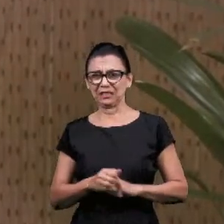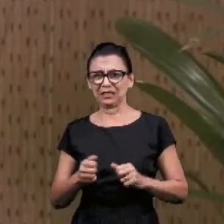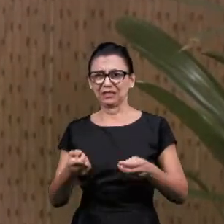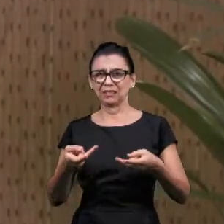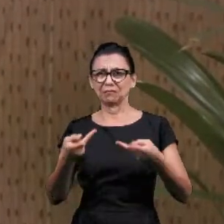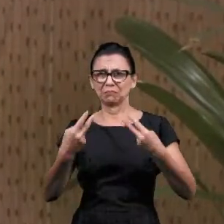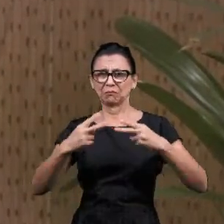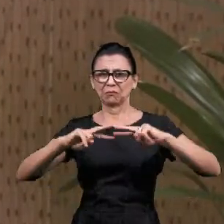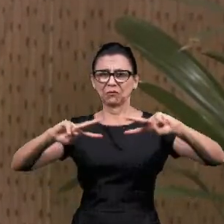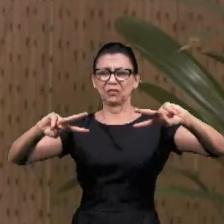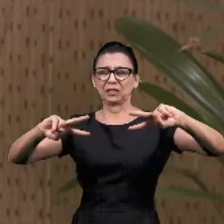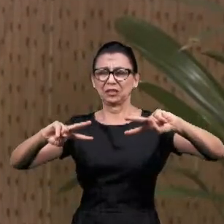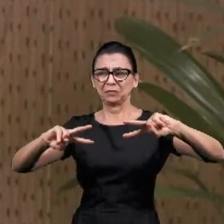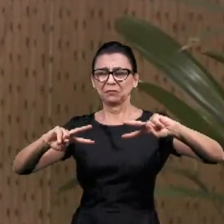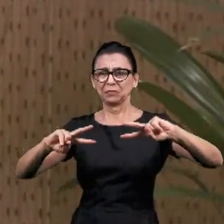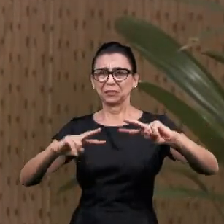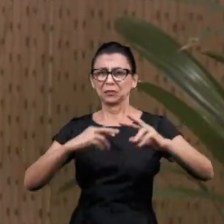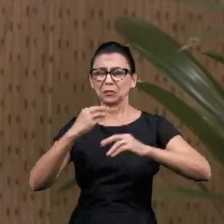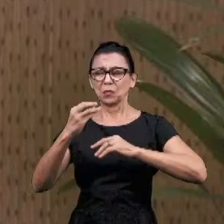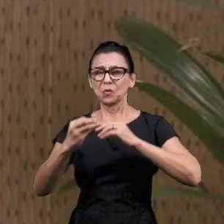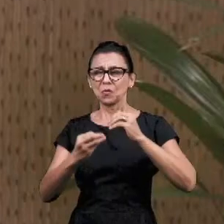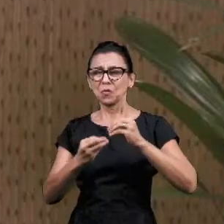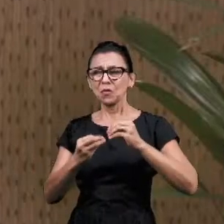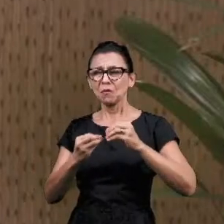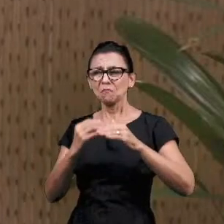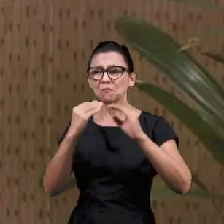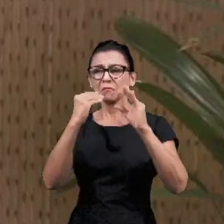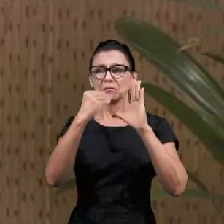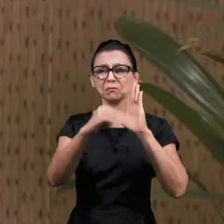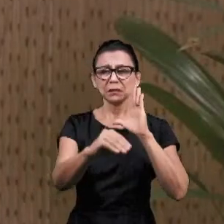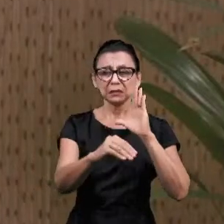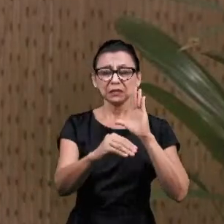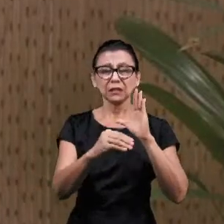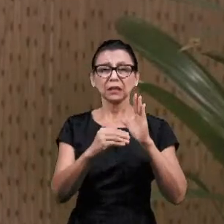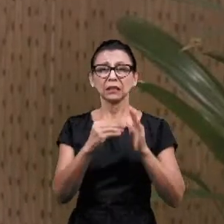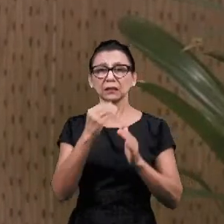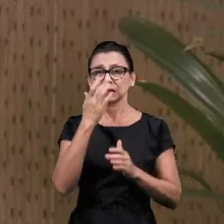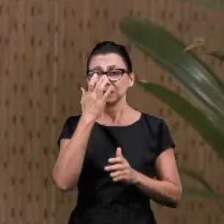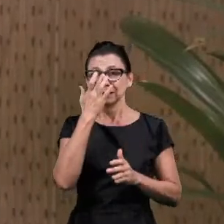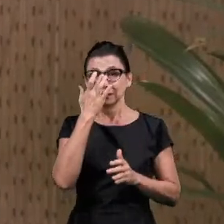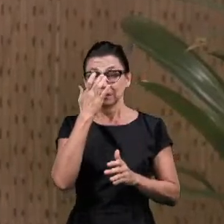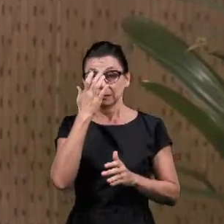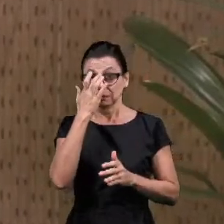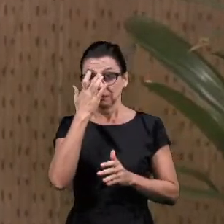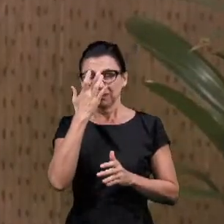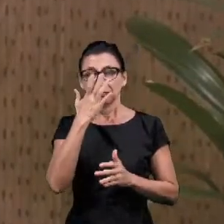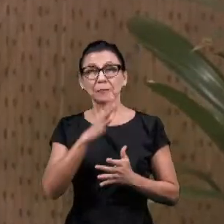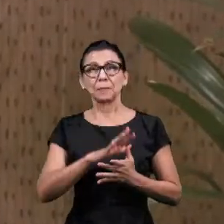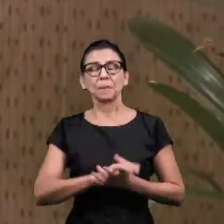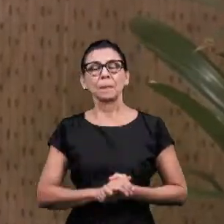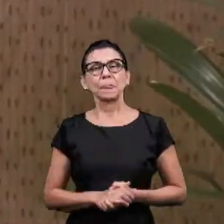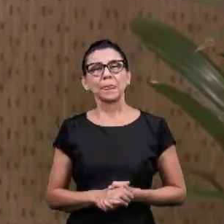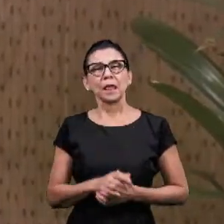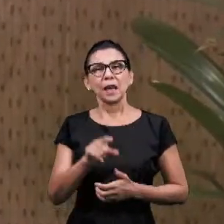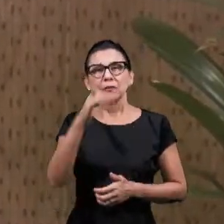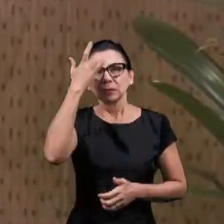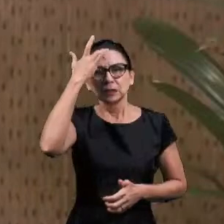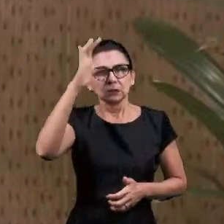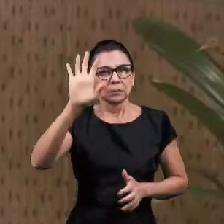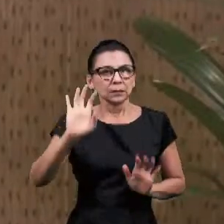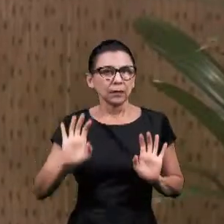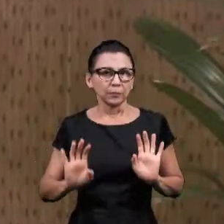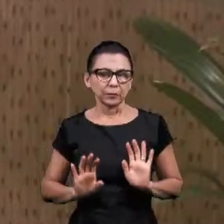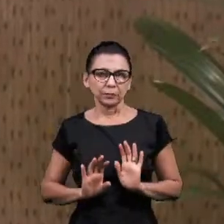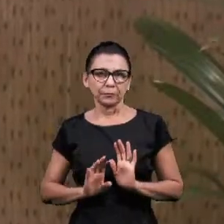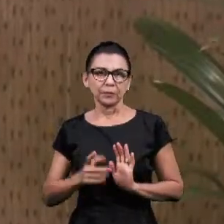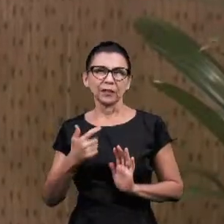no WhatsApp. Faz o seguinte, pergunte se você é uma pessoa de mais idade. Eu tenho o mesmo problema que você. Às